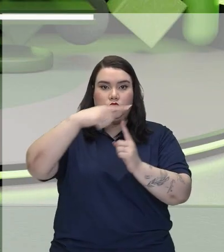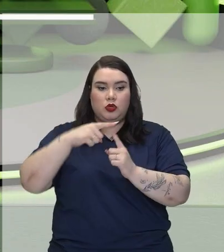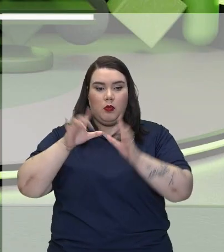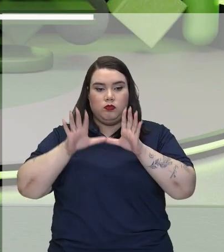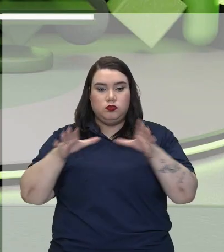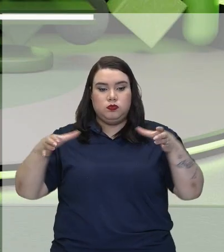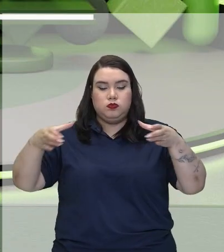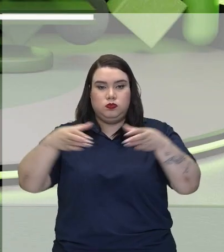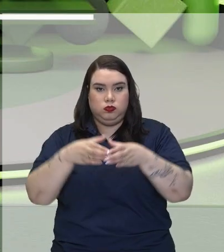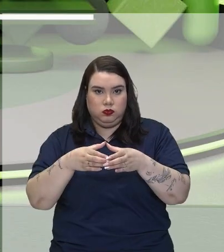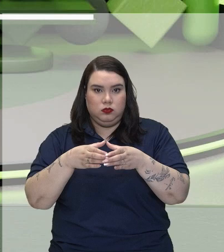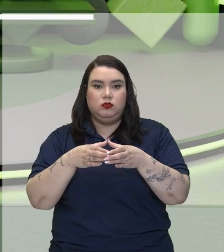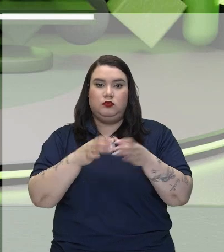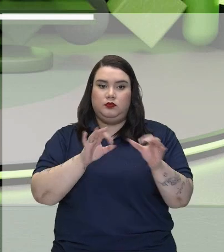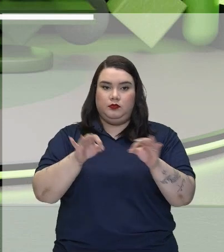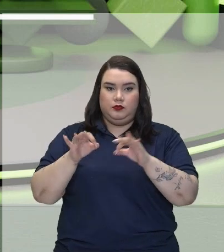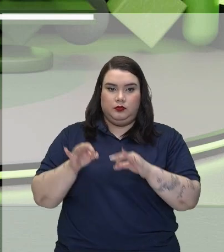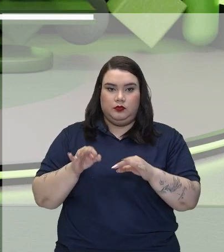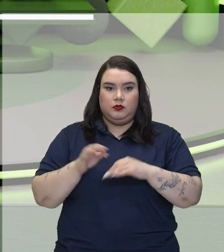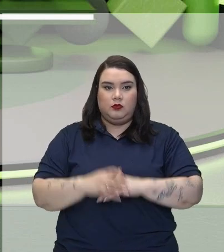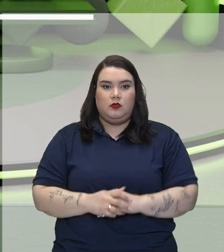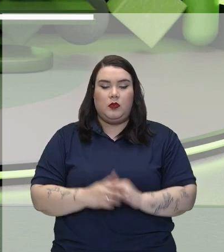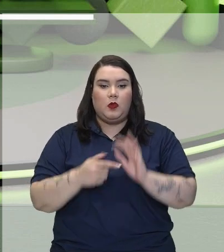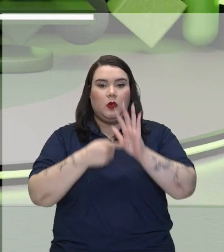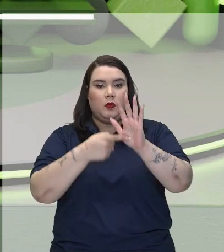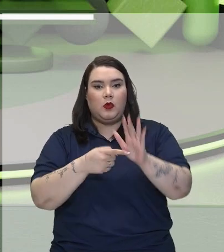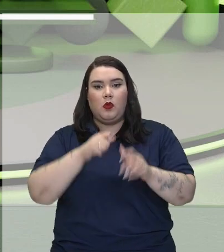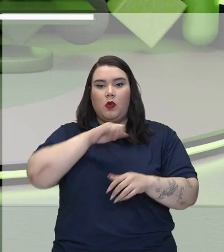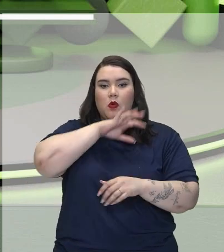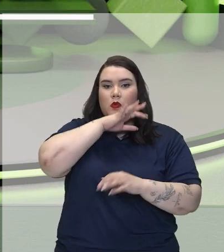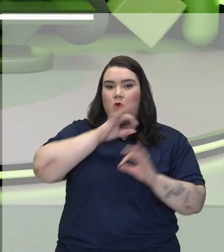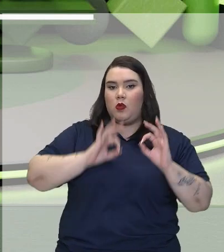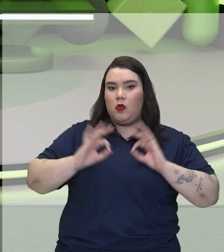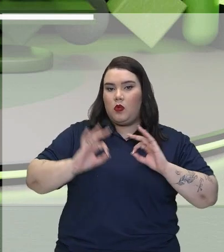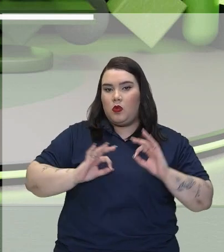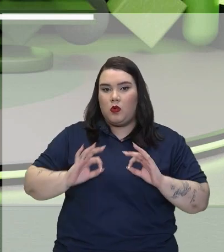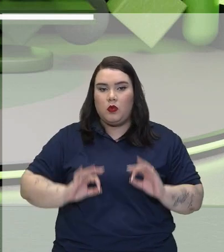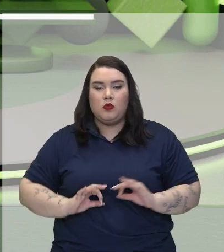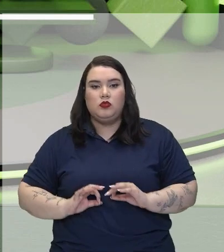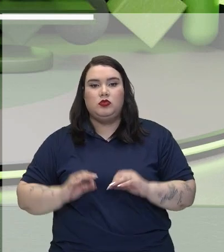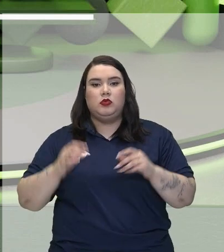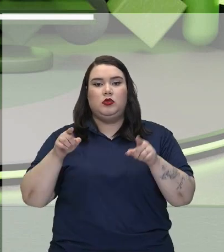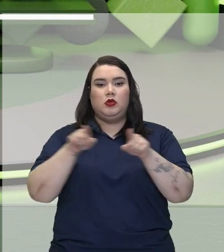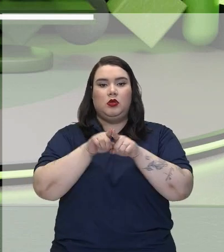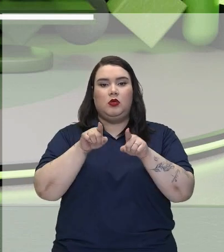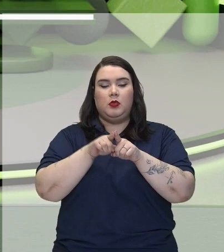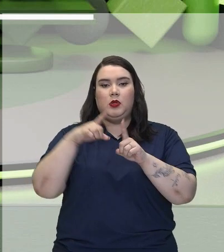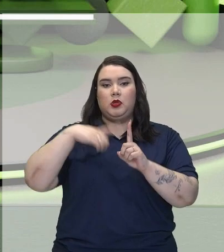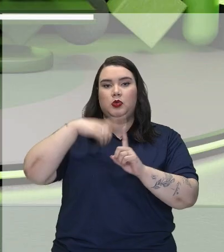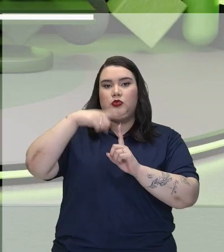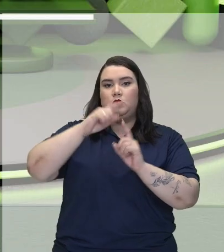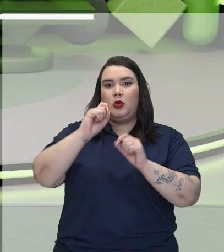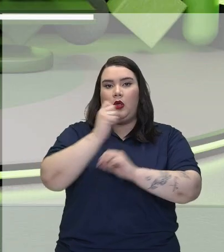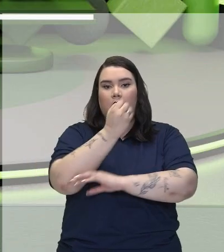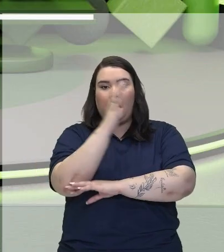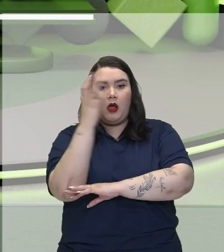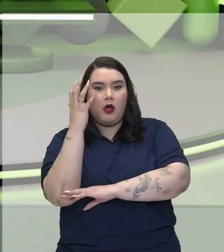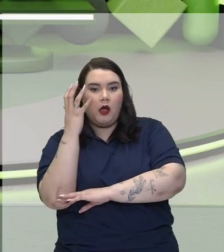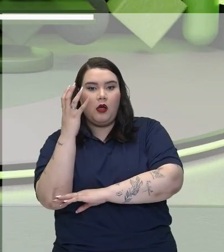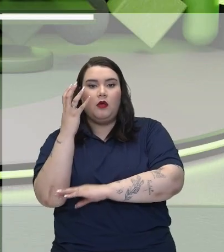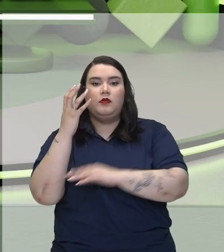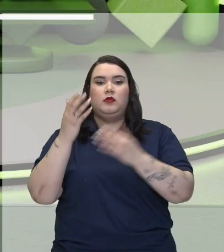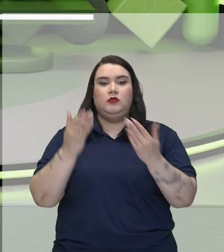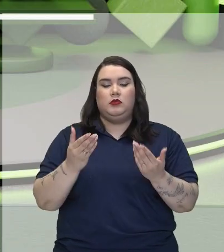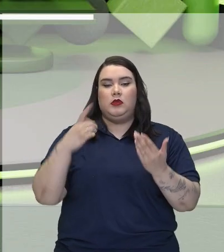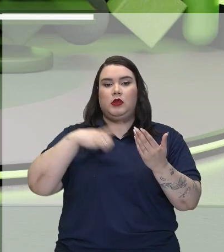mesmo espaço. Né? Então, aqui a gente trouxe o exemplo da onça, aqui a gente tem uma espécie vegetal, uma planta, na planta